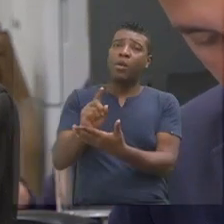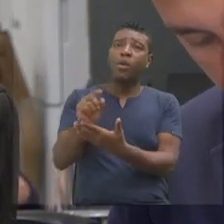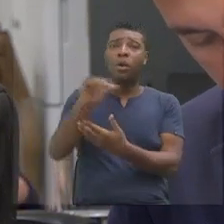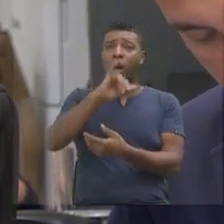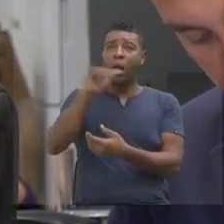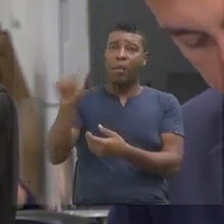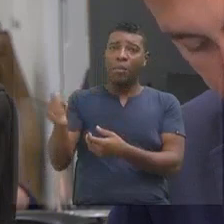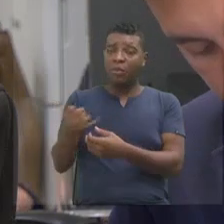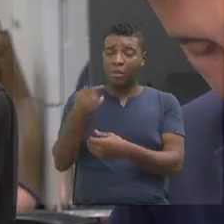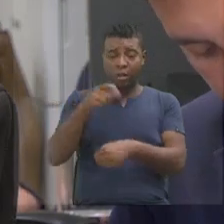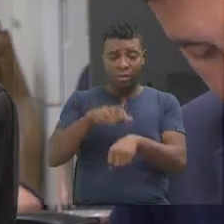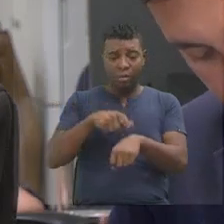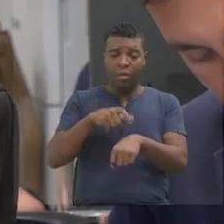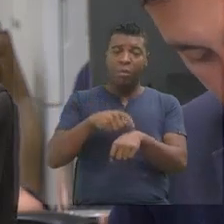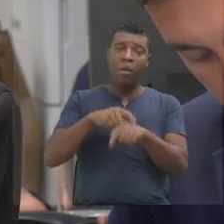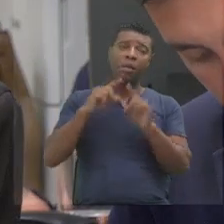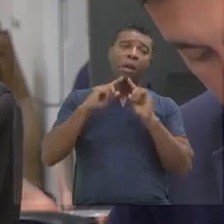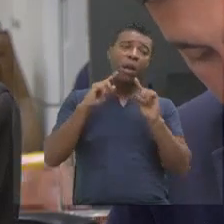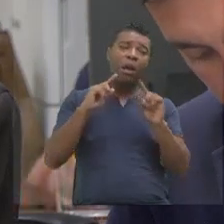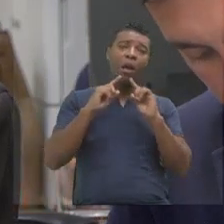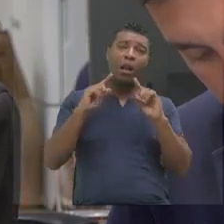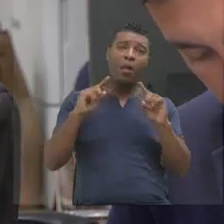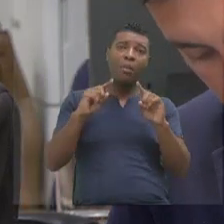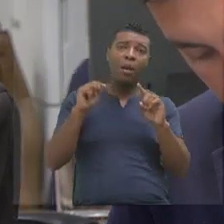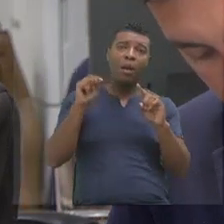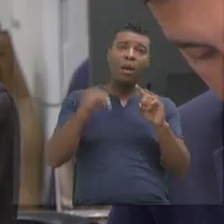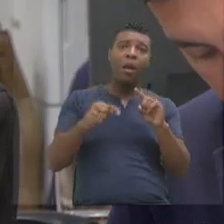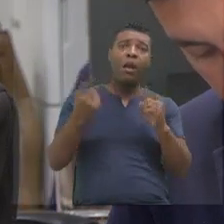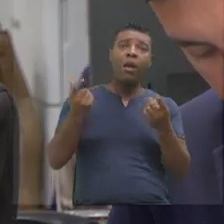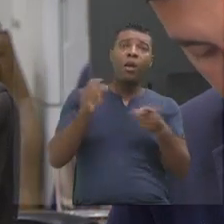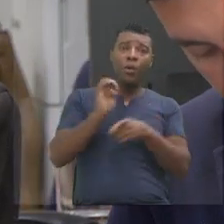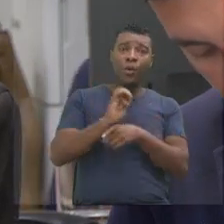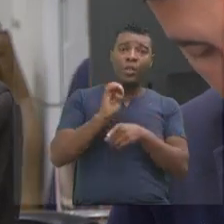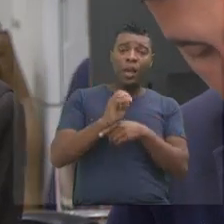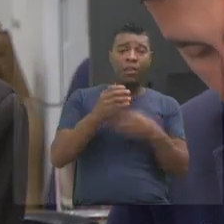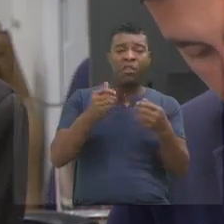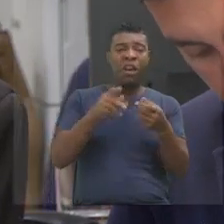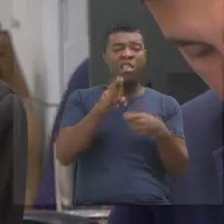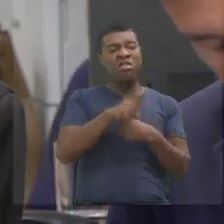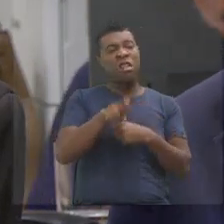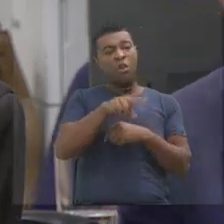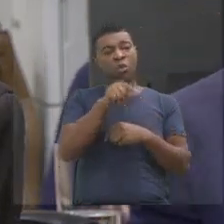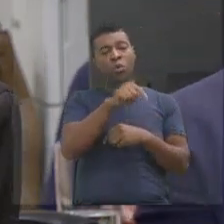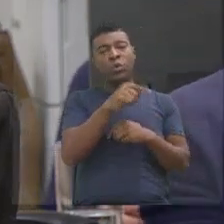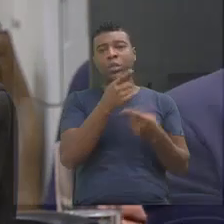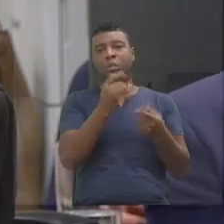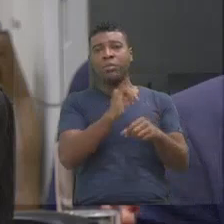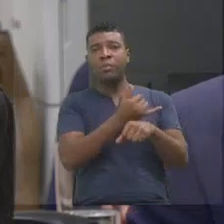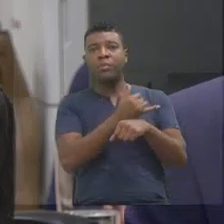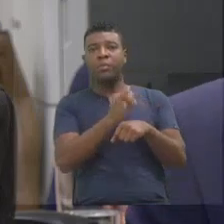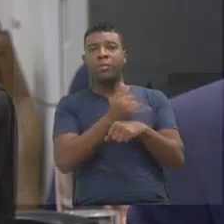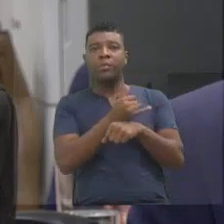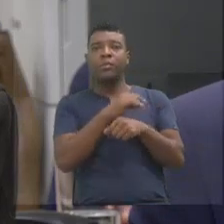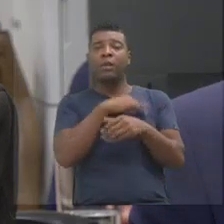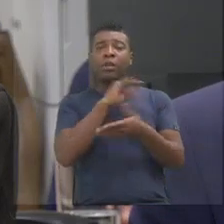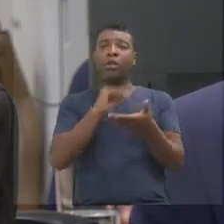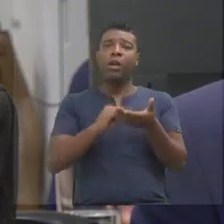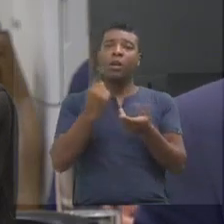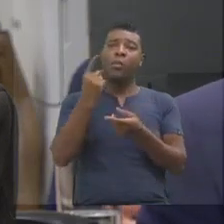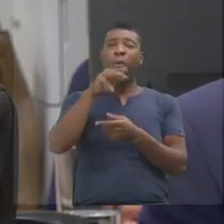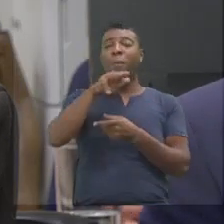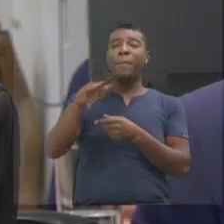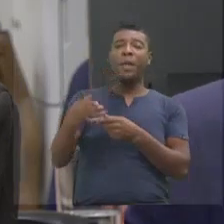essa queixa é que o estado tá abrindo mão de utilizar esse recursos colocamos um milhão para aquisição de vãs